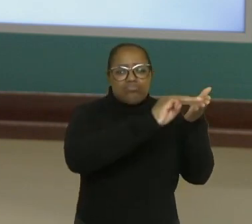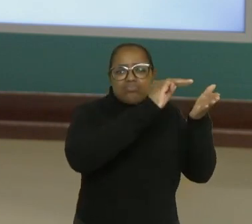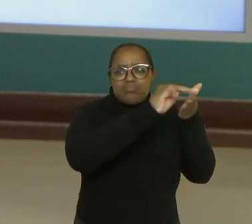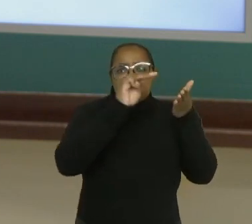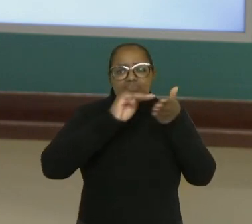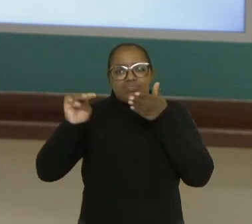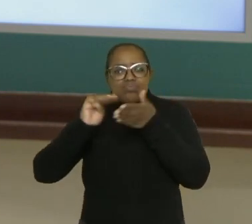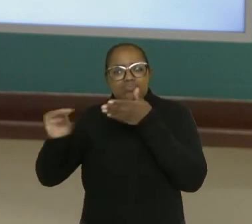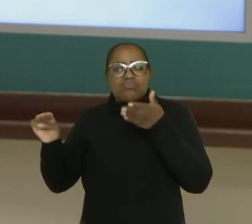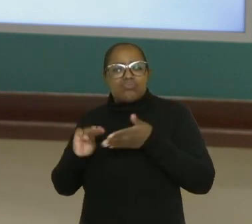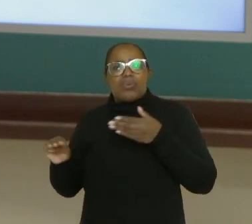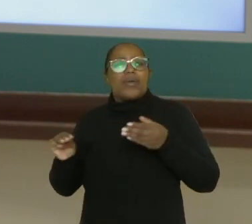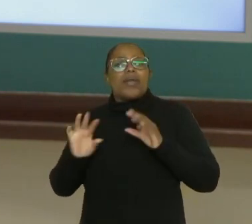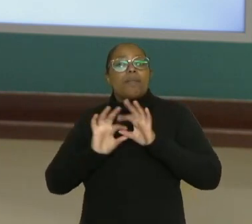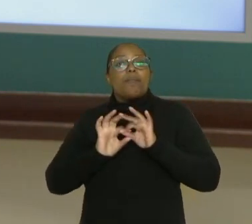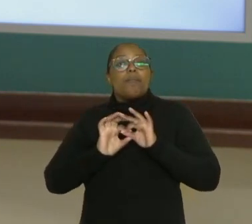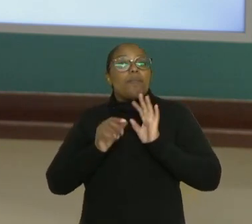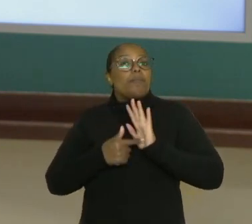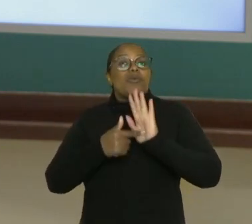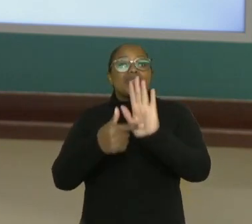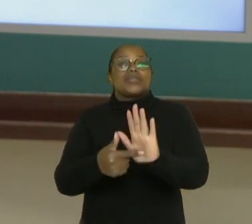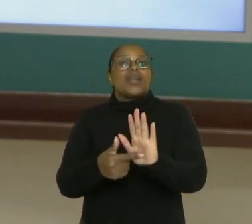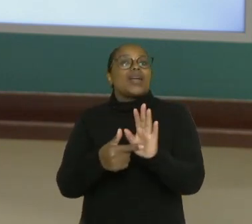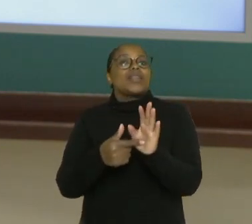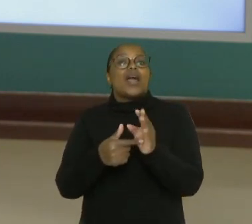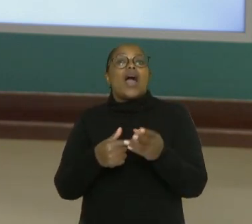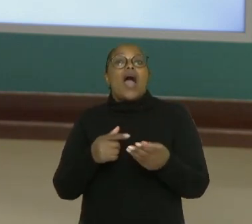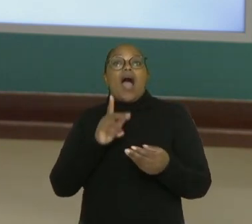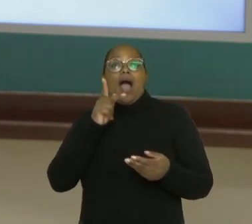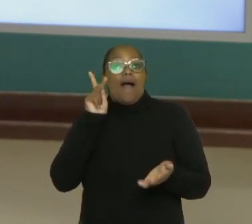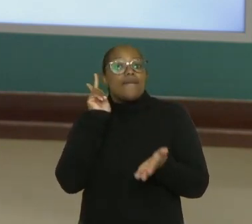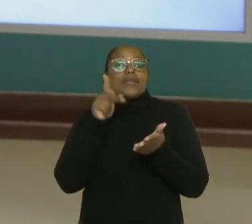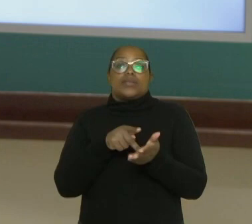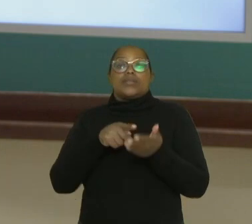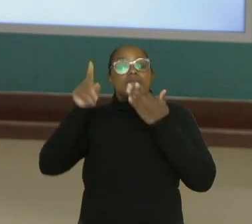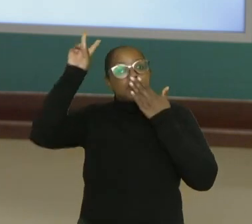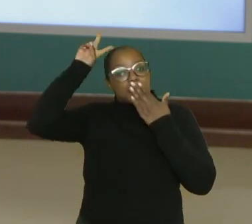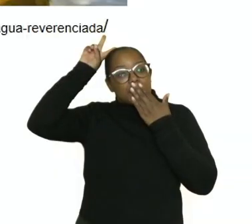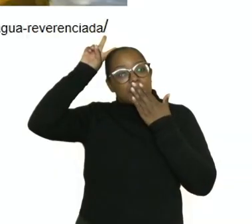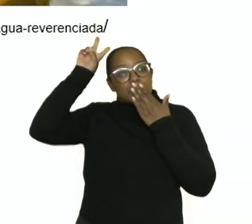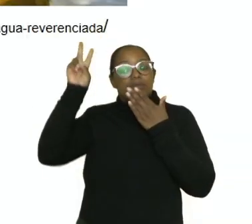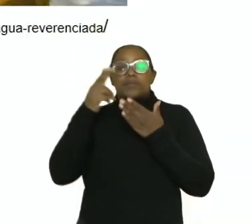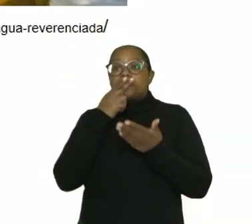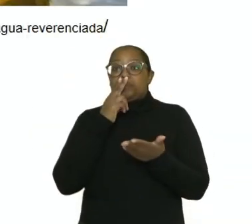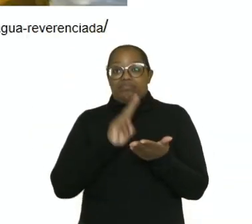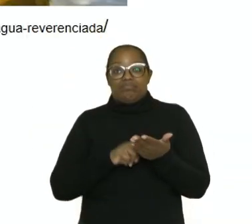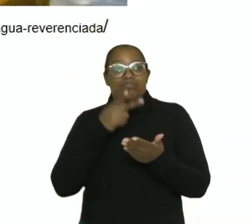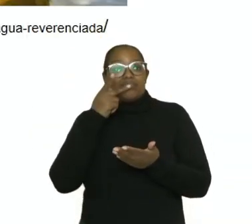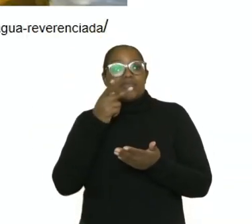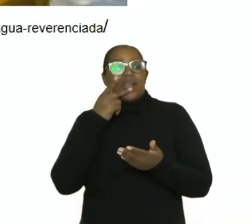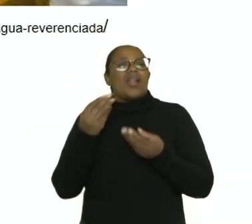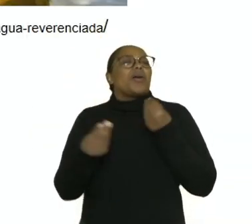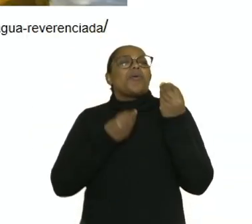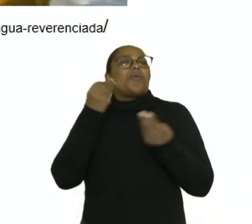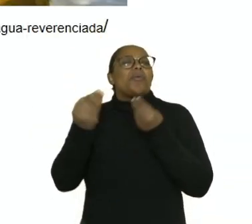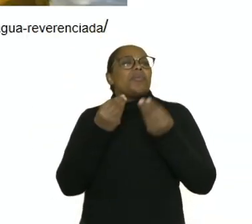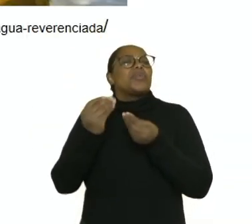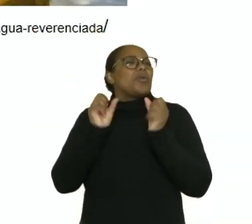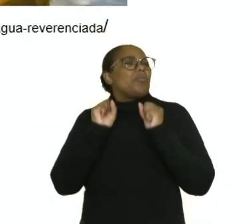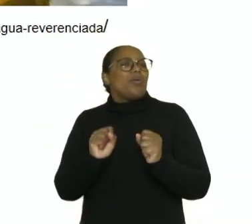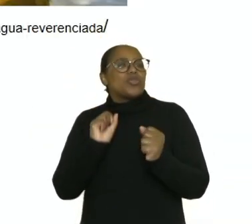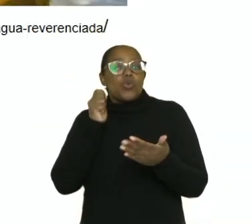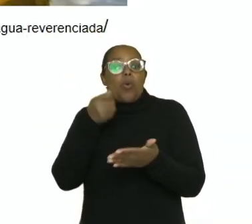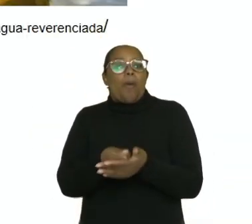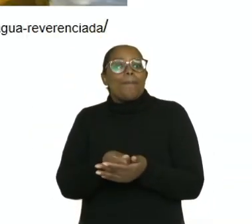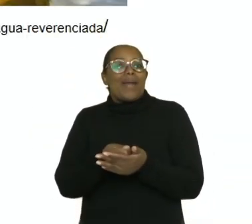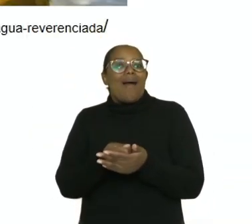aí uma forma de expressar a religiosidade dos povos indígenas. E ela diz: como é que se pode comprar ou vender